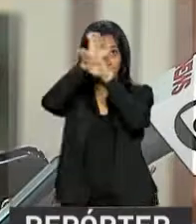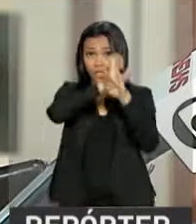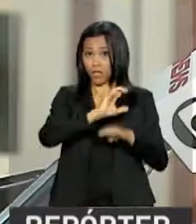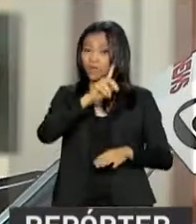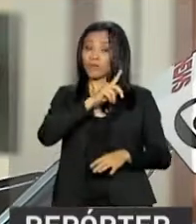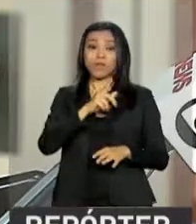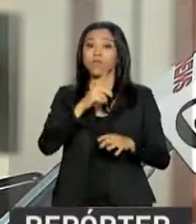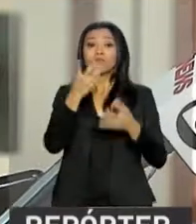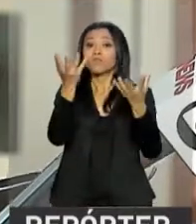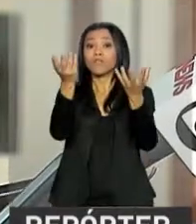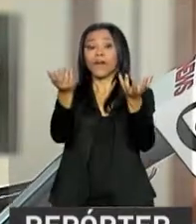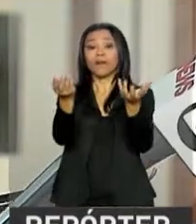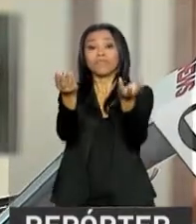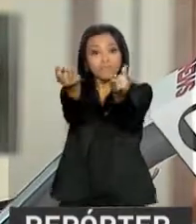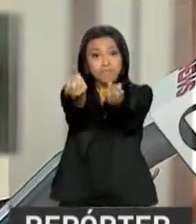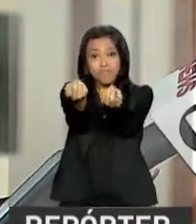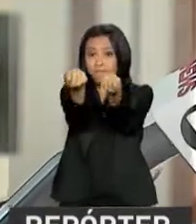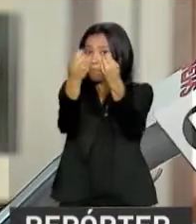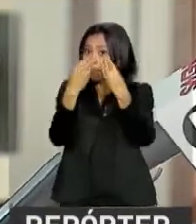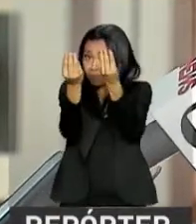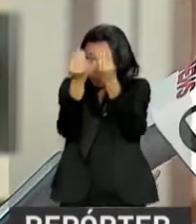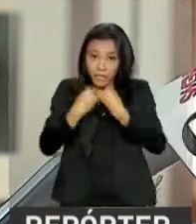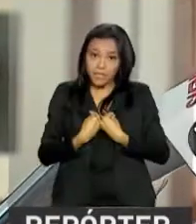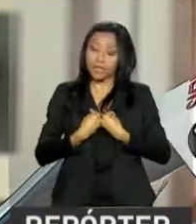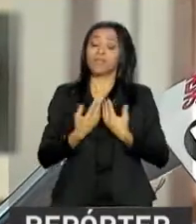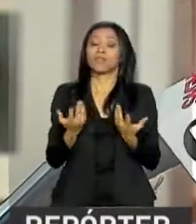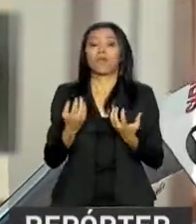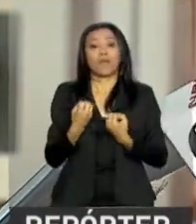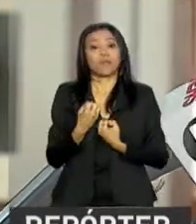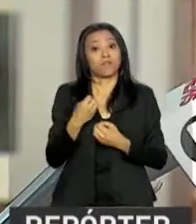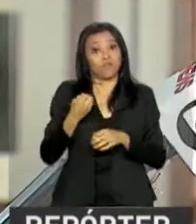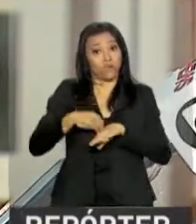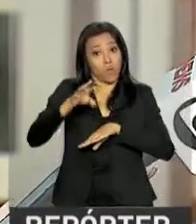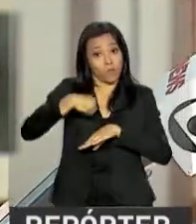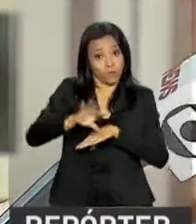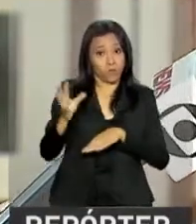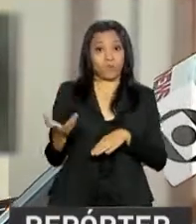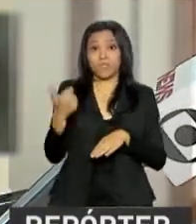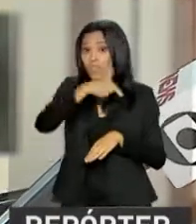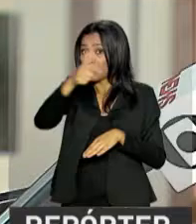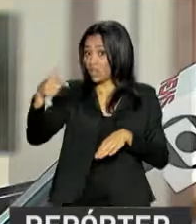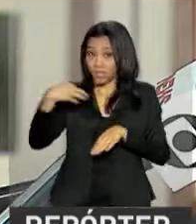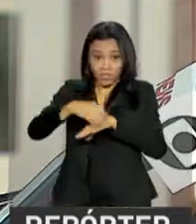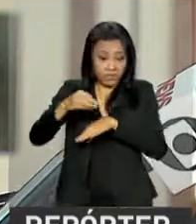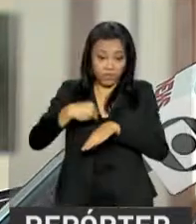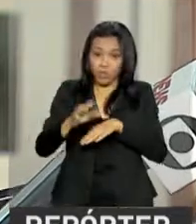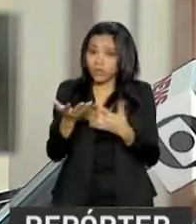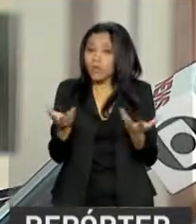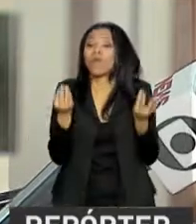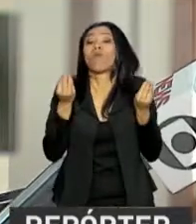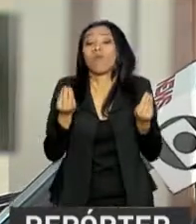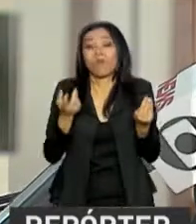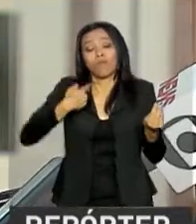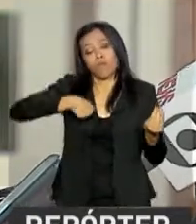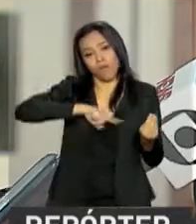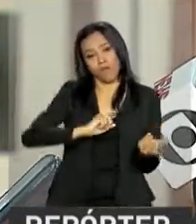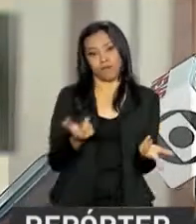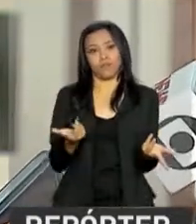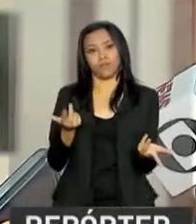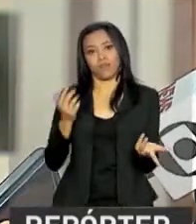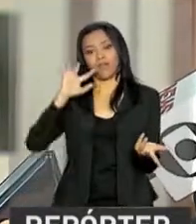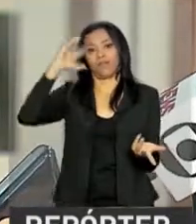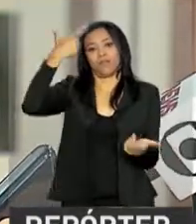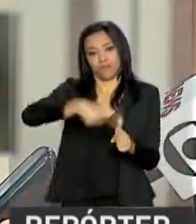as informações sobre a criminalidade, a violência e o sistema carcerário. Sem essas informações, como é que nós podemos